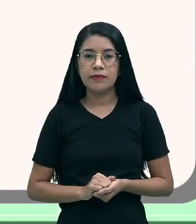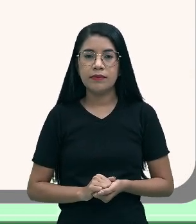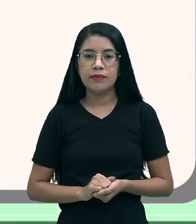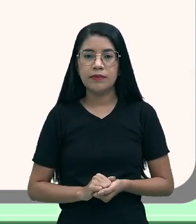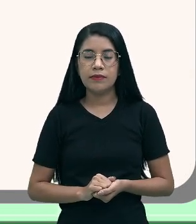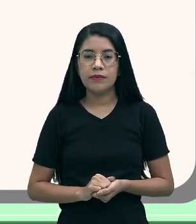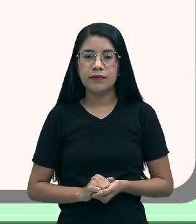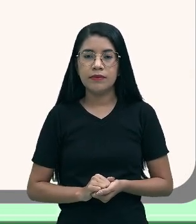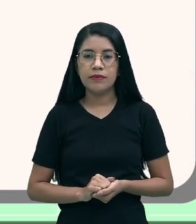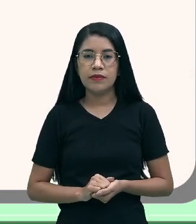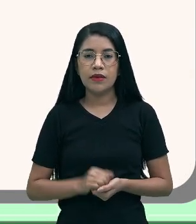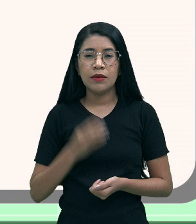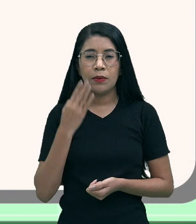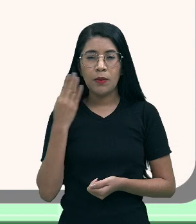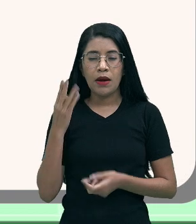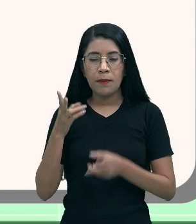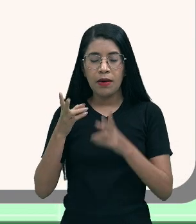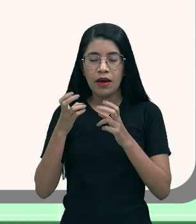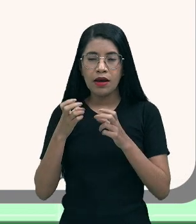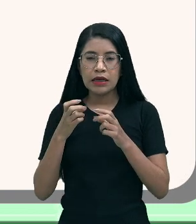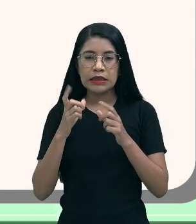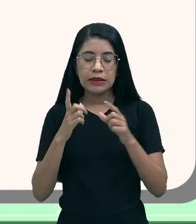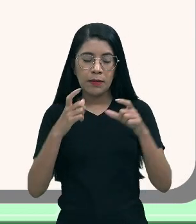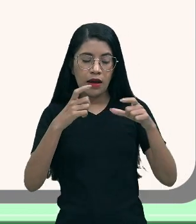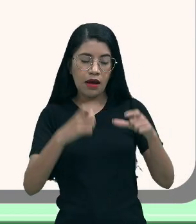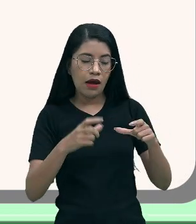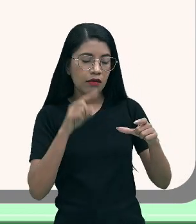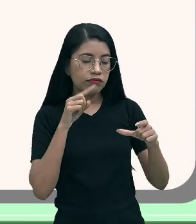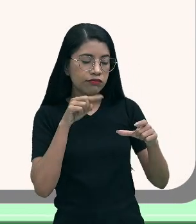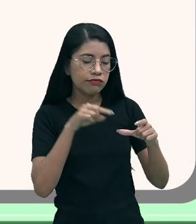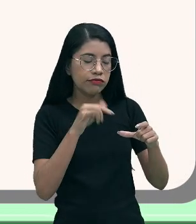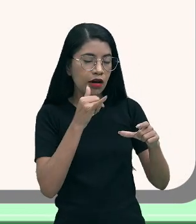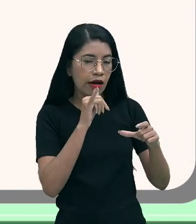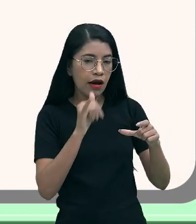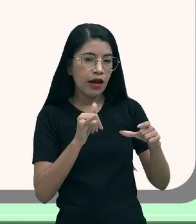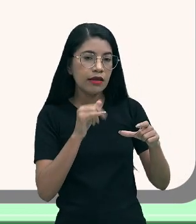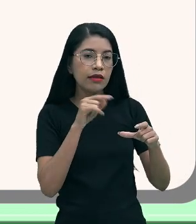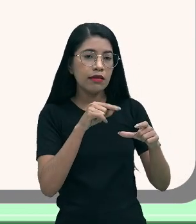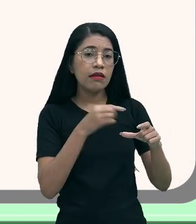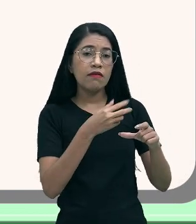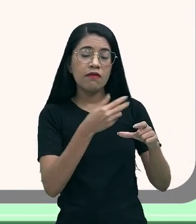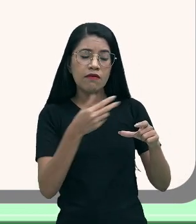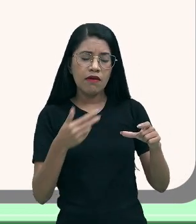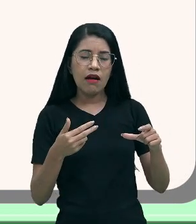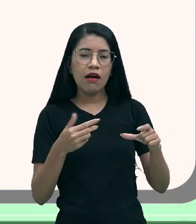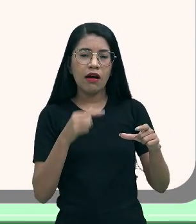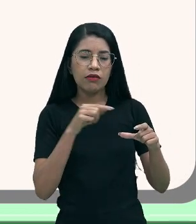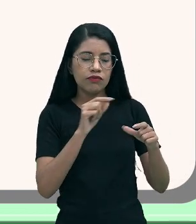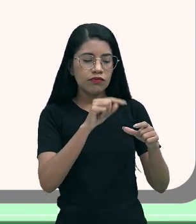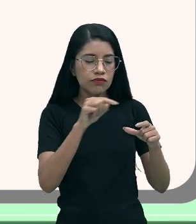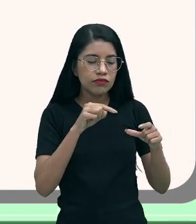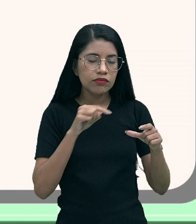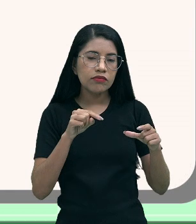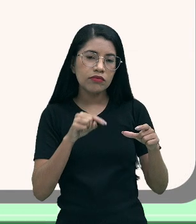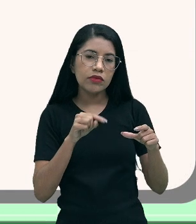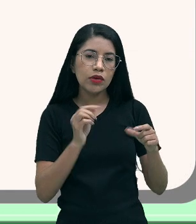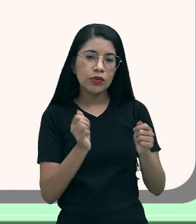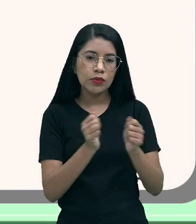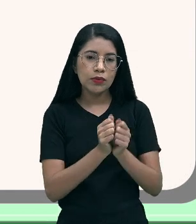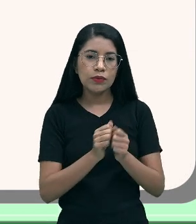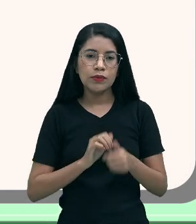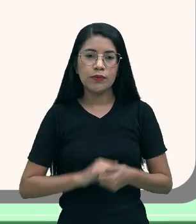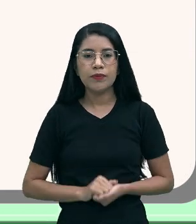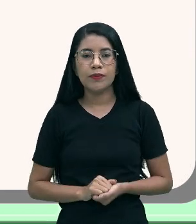real. Se você olhar uma placa de circuito elétrico, você vai ver vários desses componentes aí, que são os